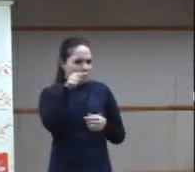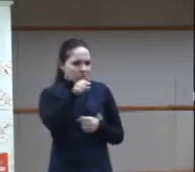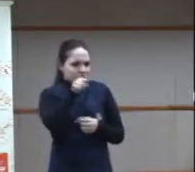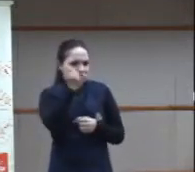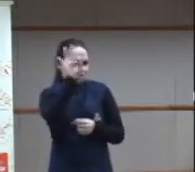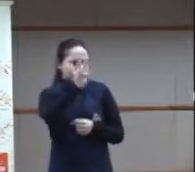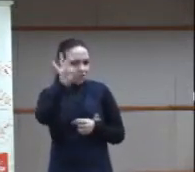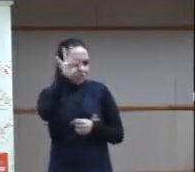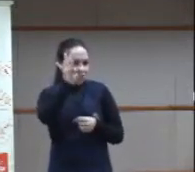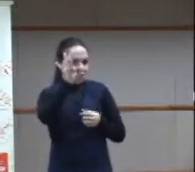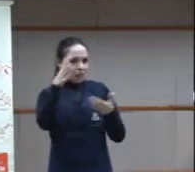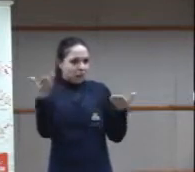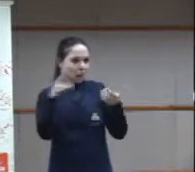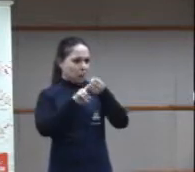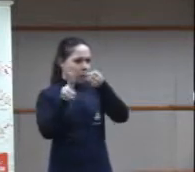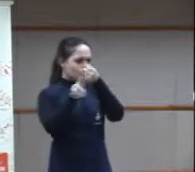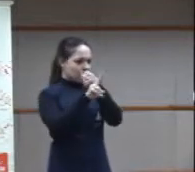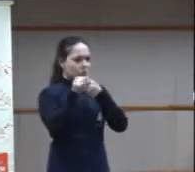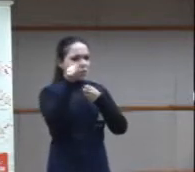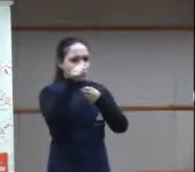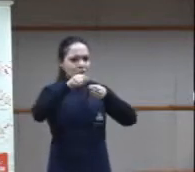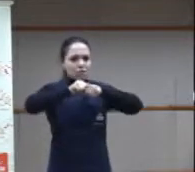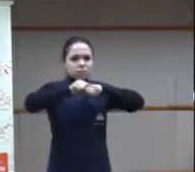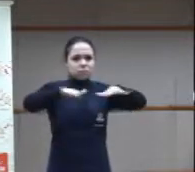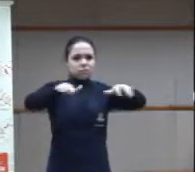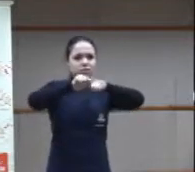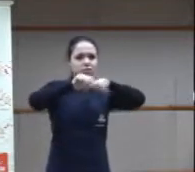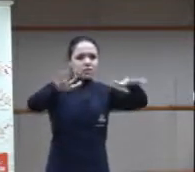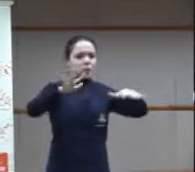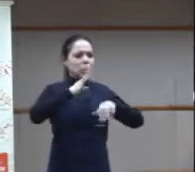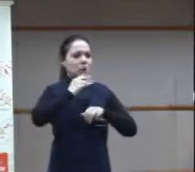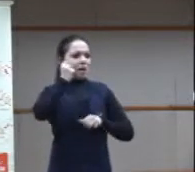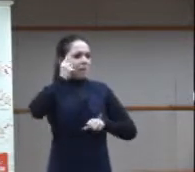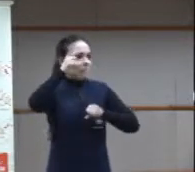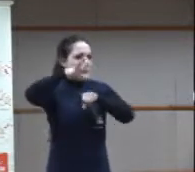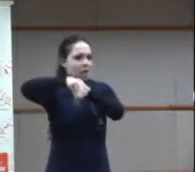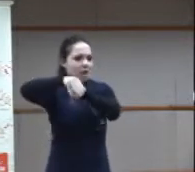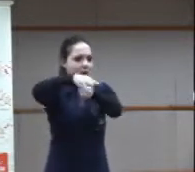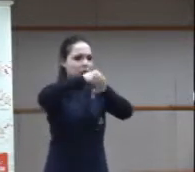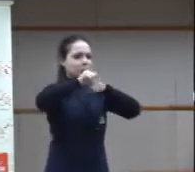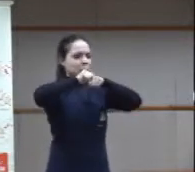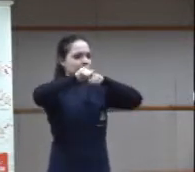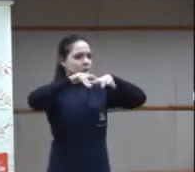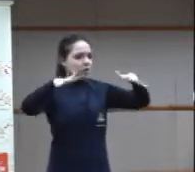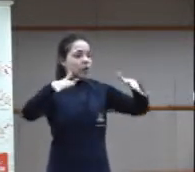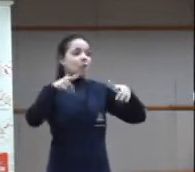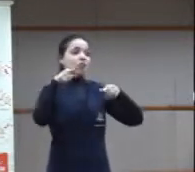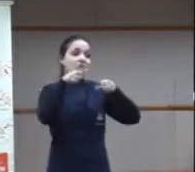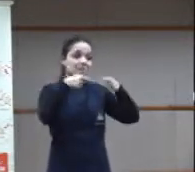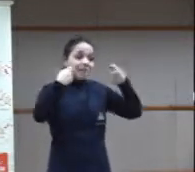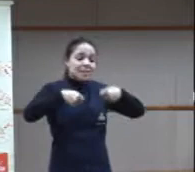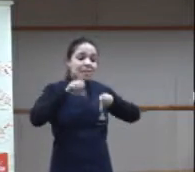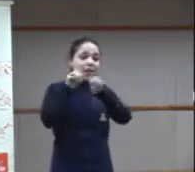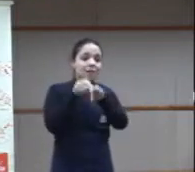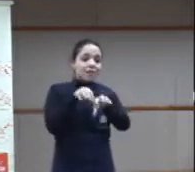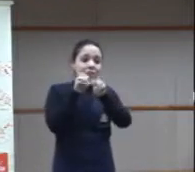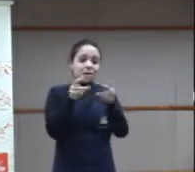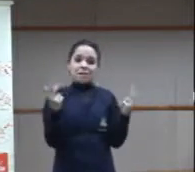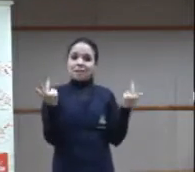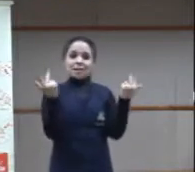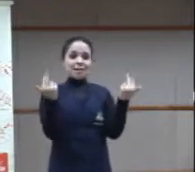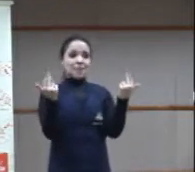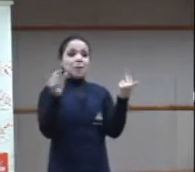estão fazendo conhecimento, estão desenvolvendo pessoas, devem ensinar também